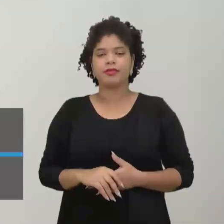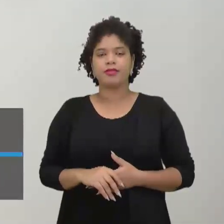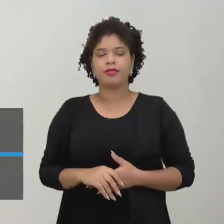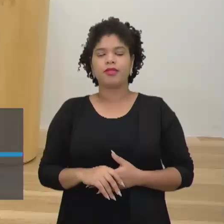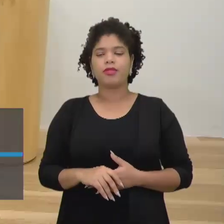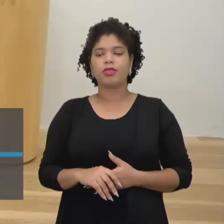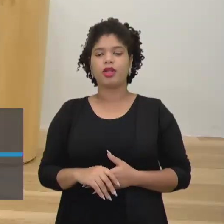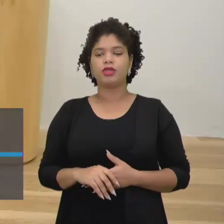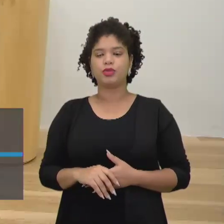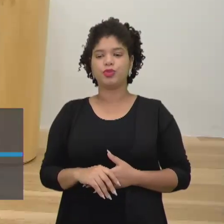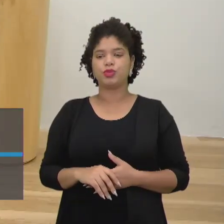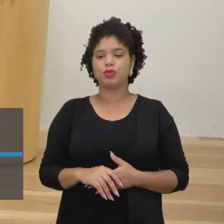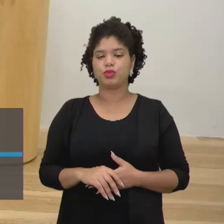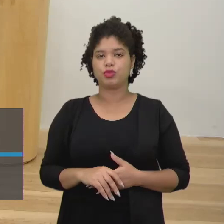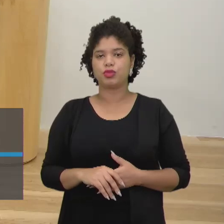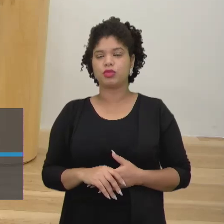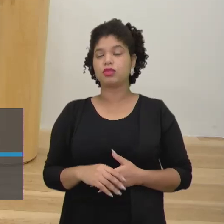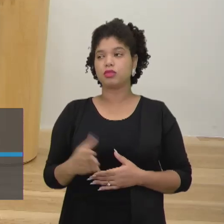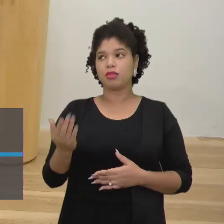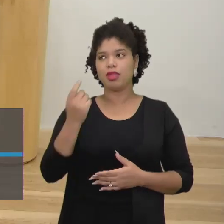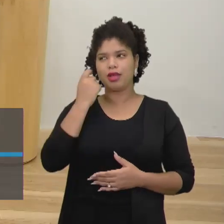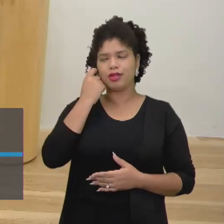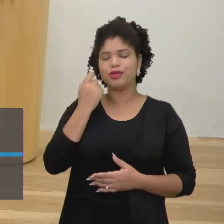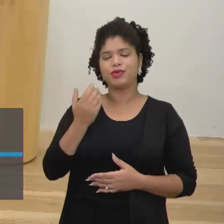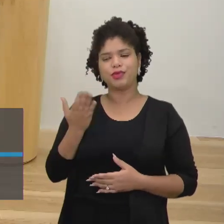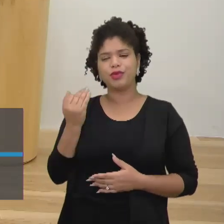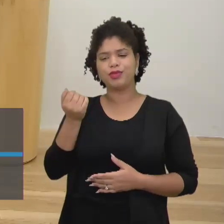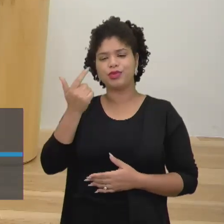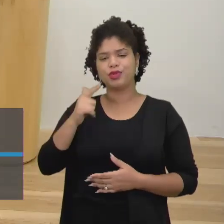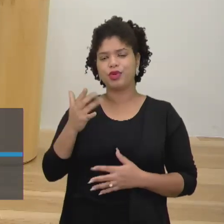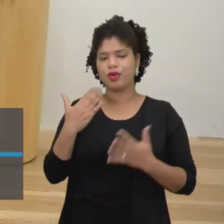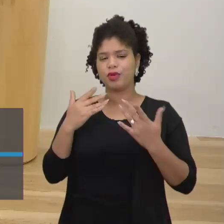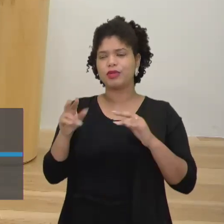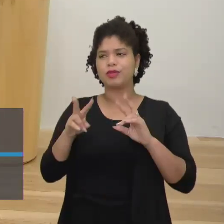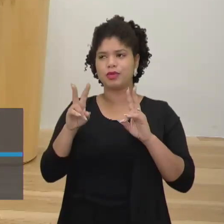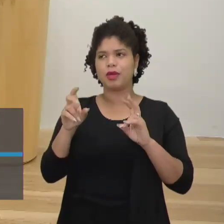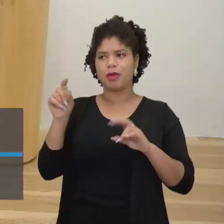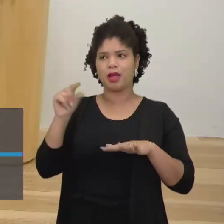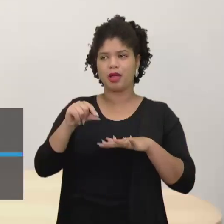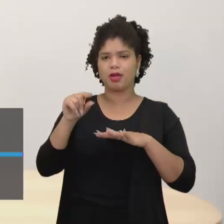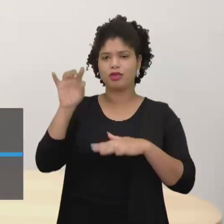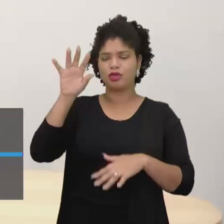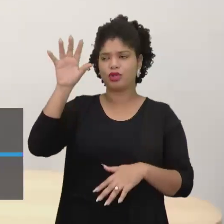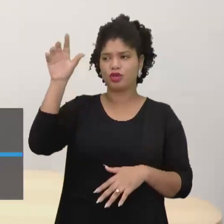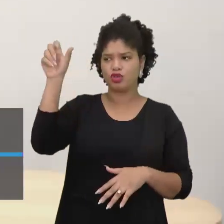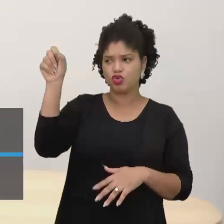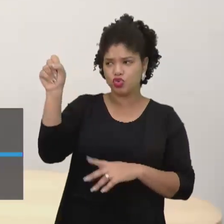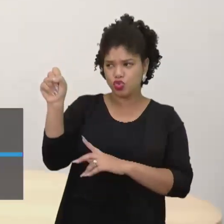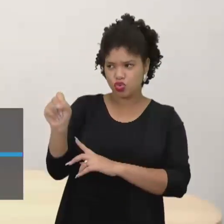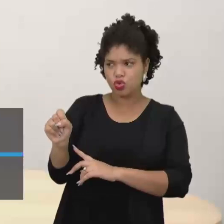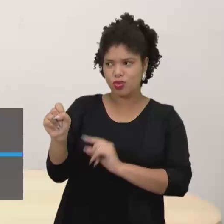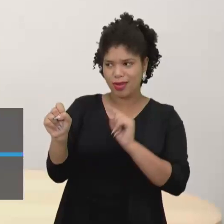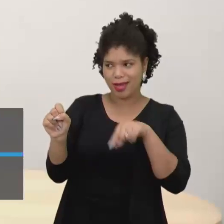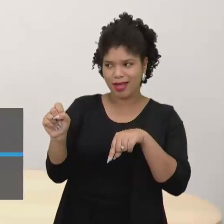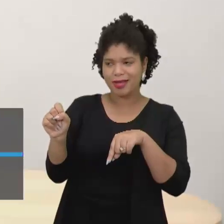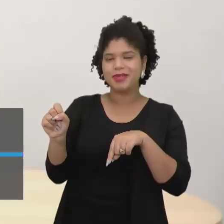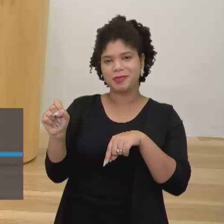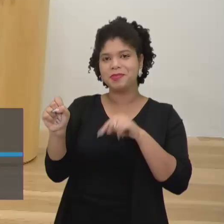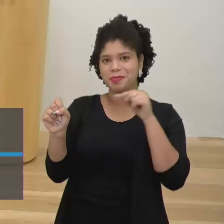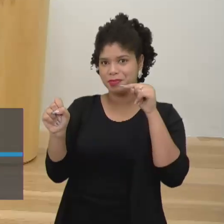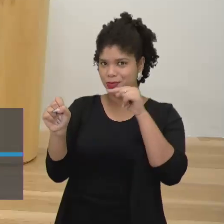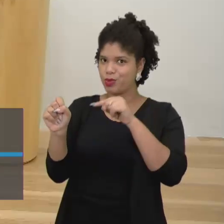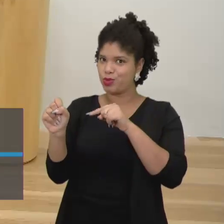Anderson, é meio chover no molhado, mas vamos aqui bater na tecla. A África do Sul fica lá no extremo sul da